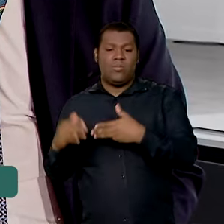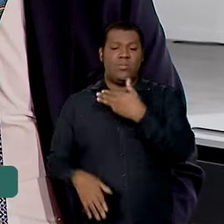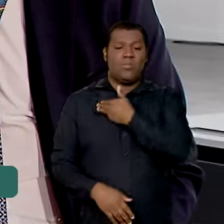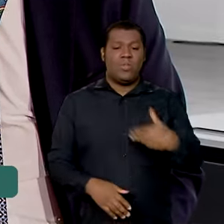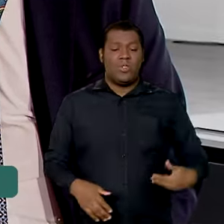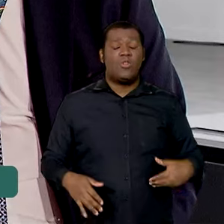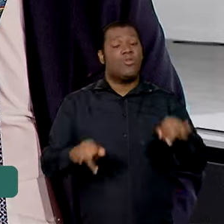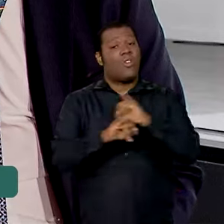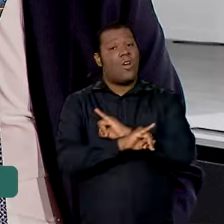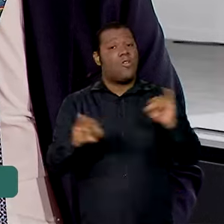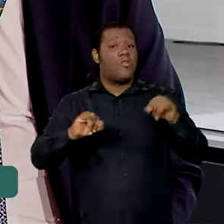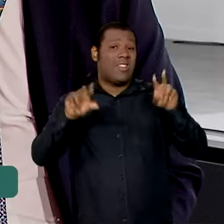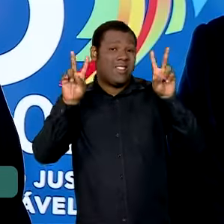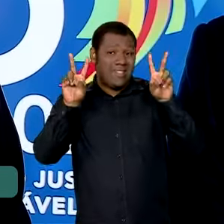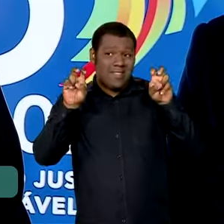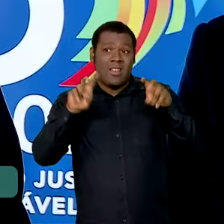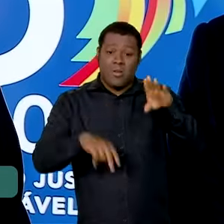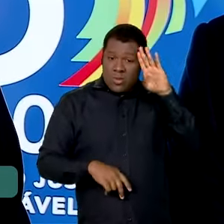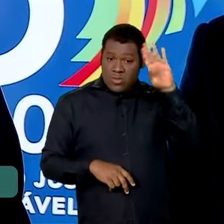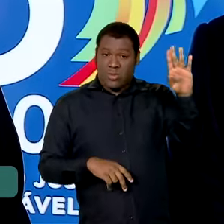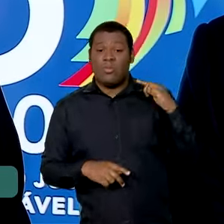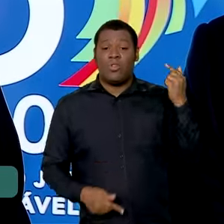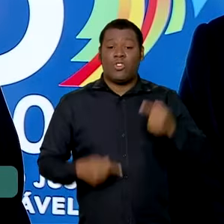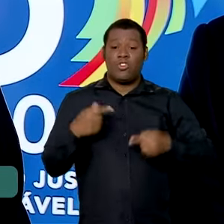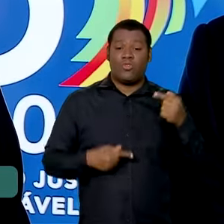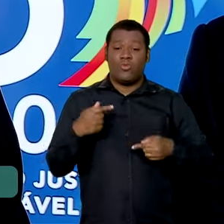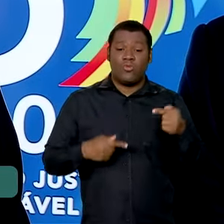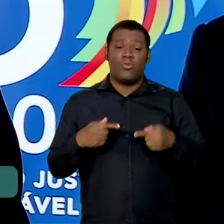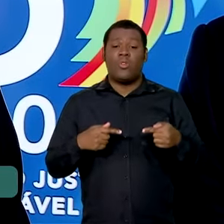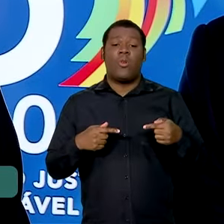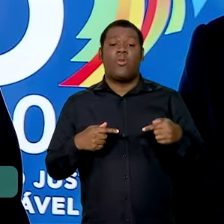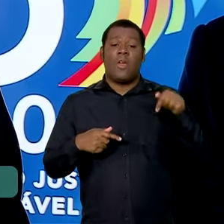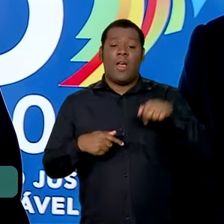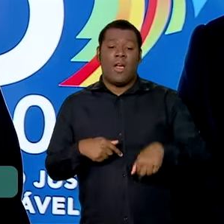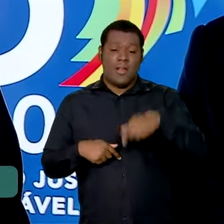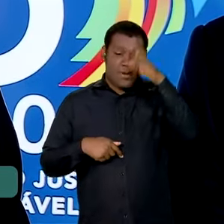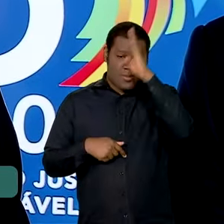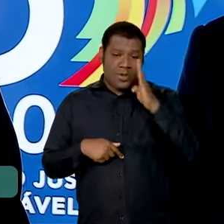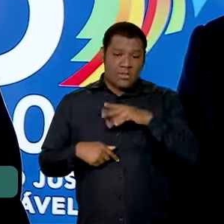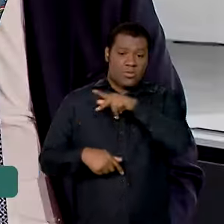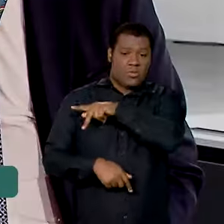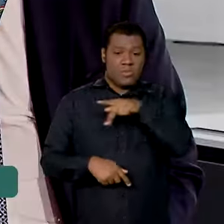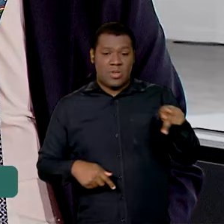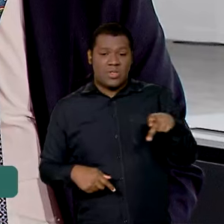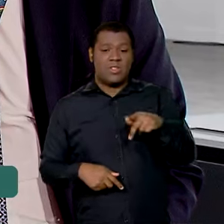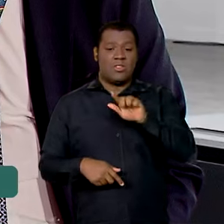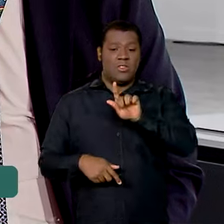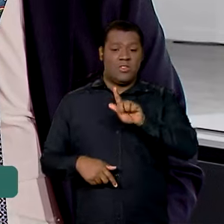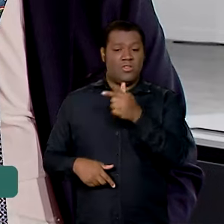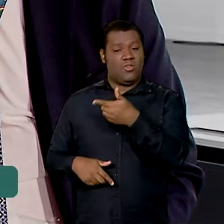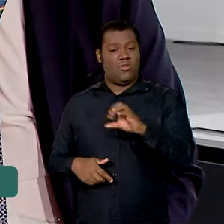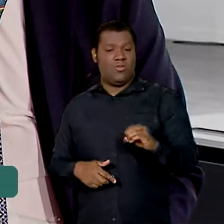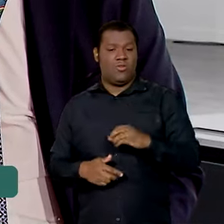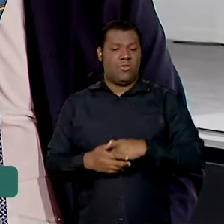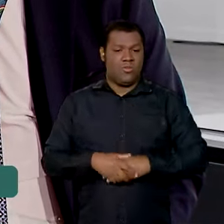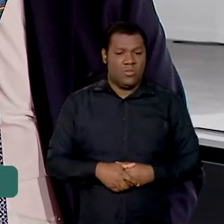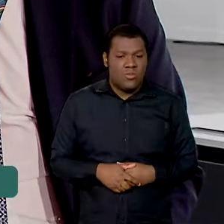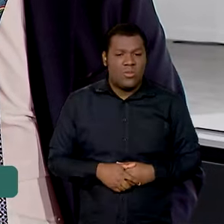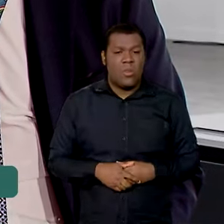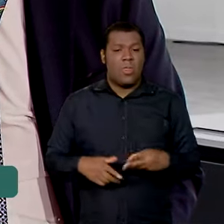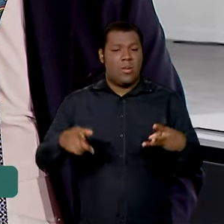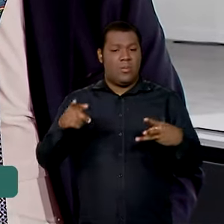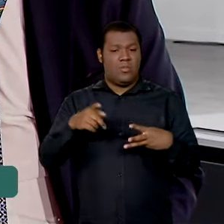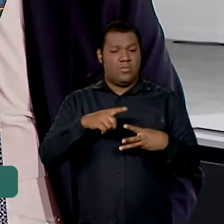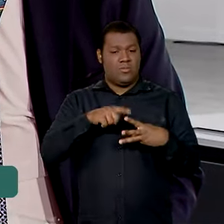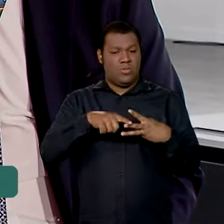também os assuntos centrais da discussão da presidência brasileira no grupo. Quais são as três linhas